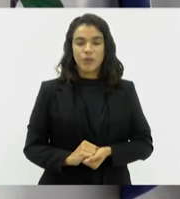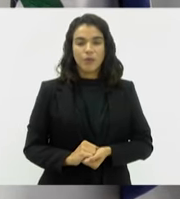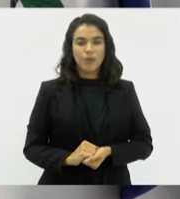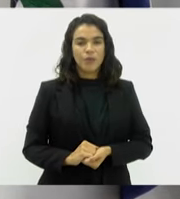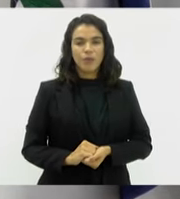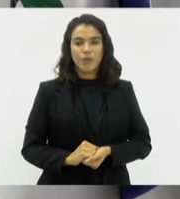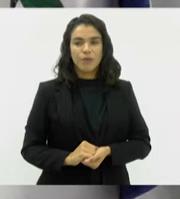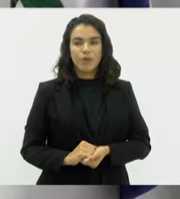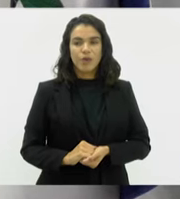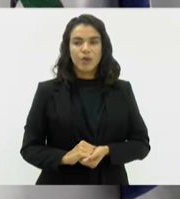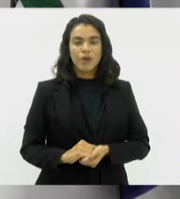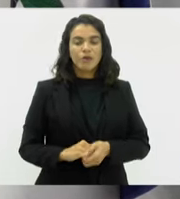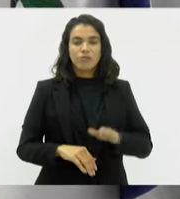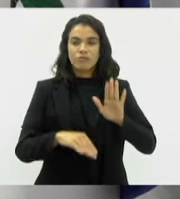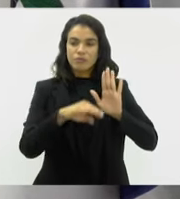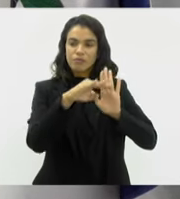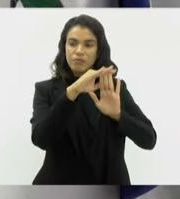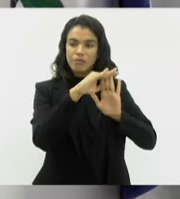A outra questão de ordem